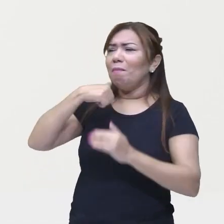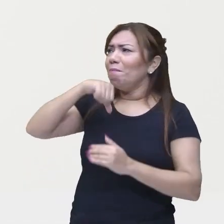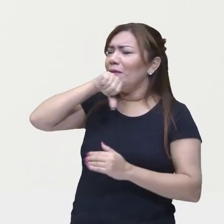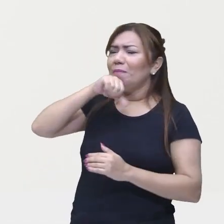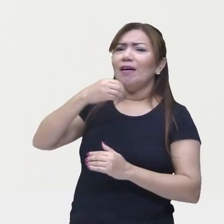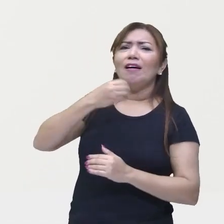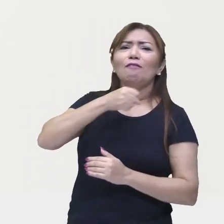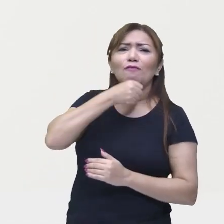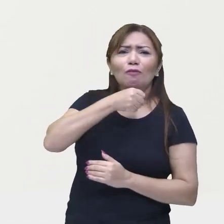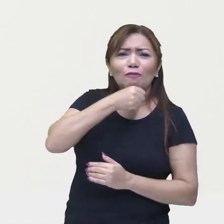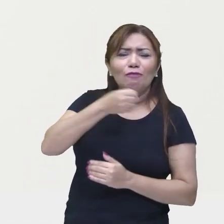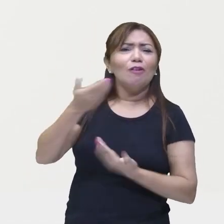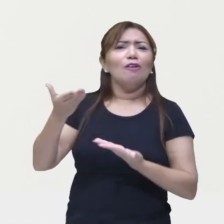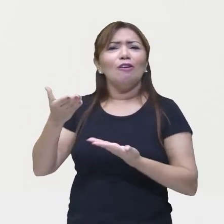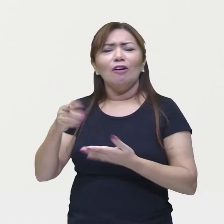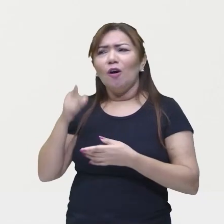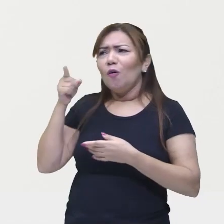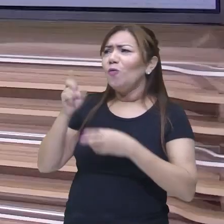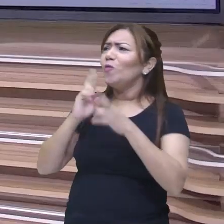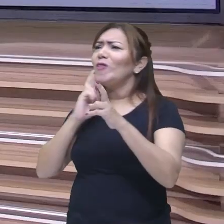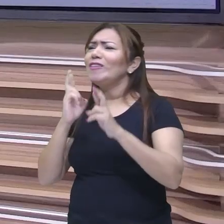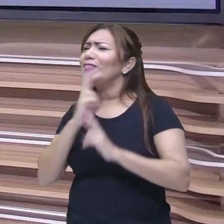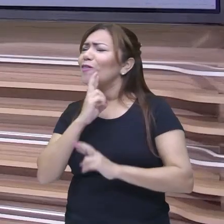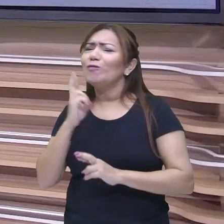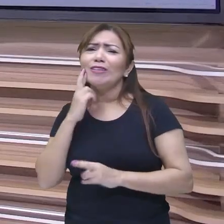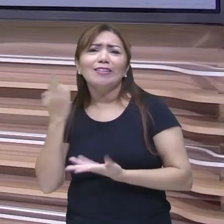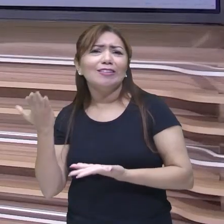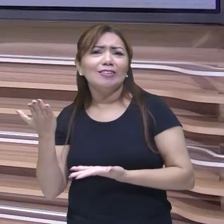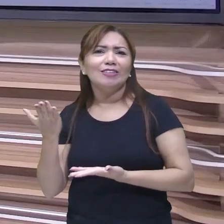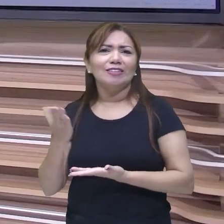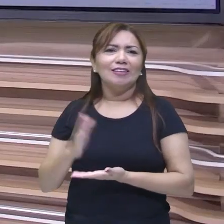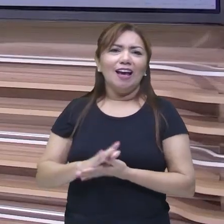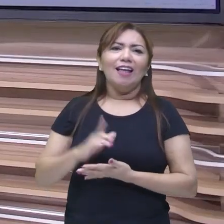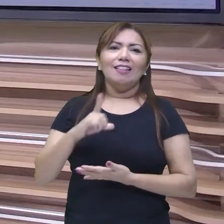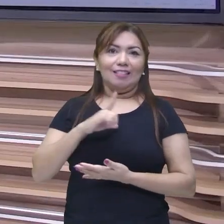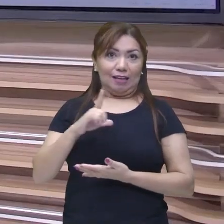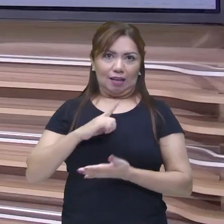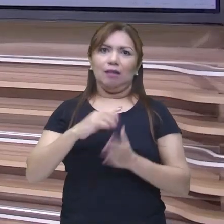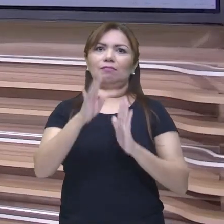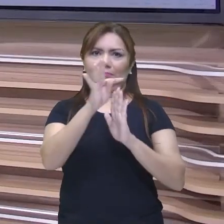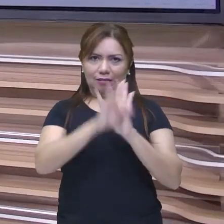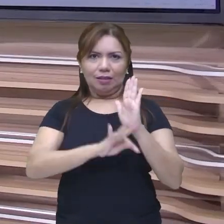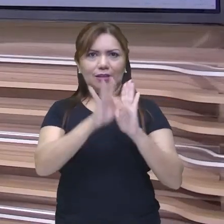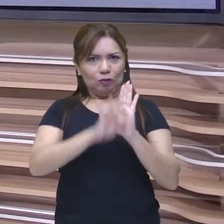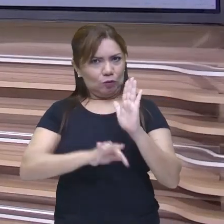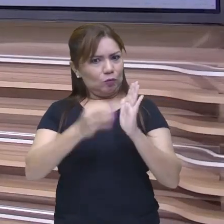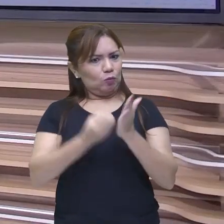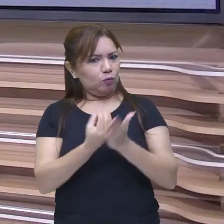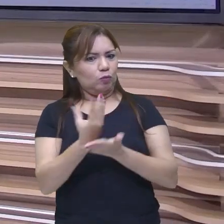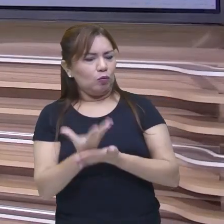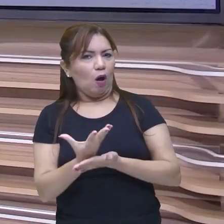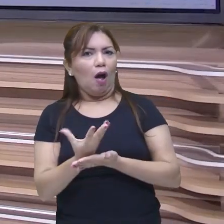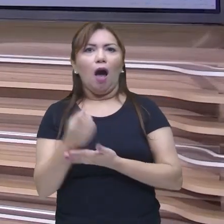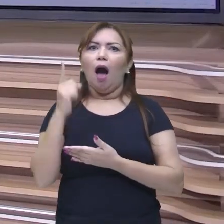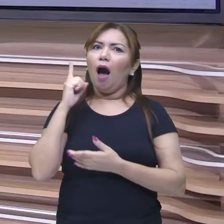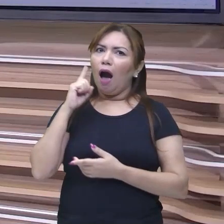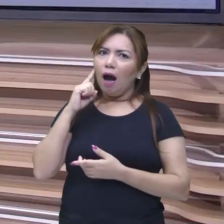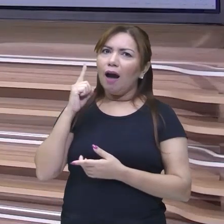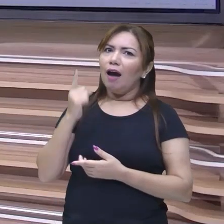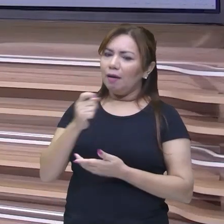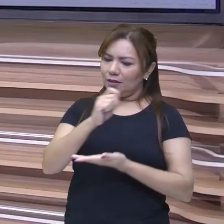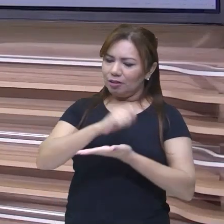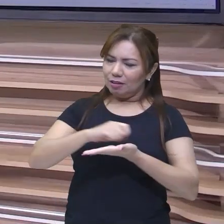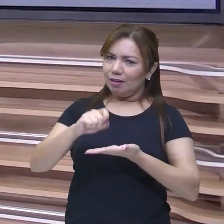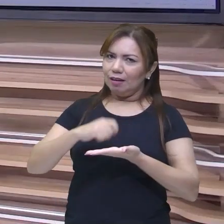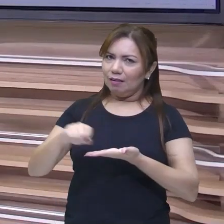vovó ou até mesmo no restaurante? Existe um gênero textual exclusivo para isso. Um